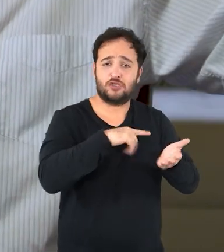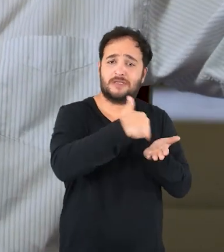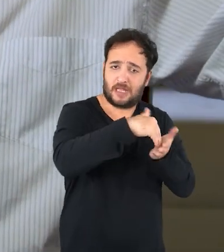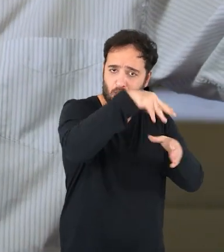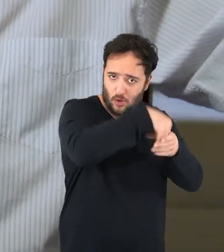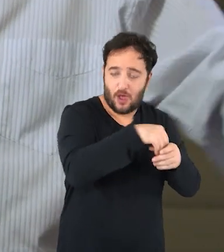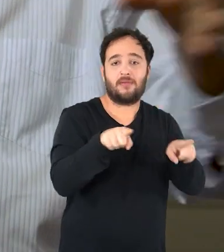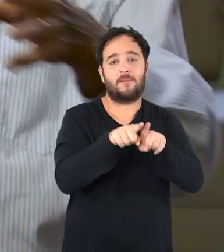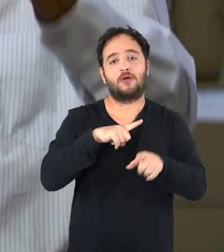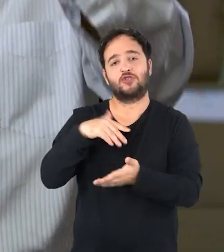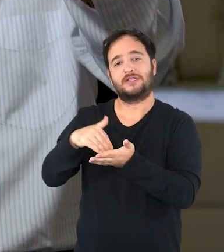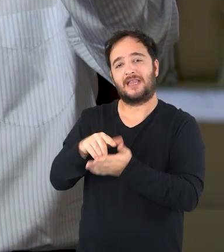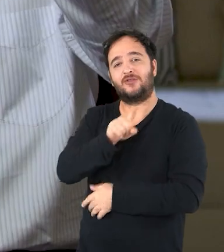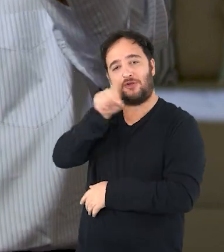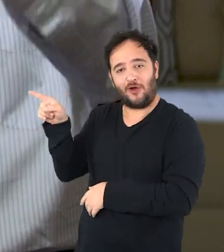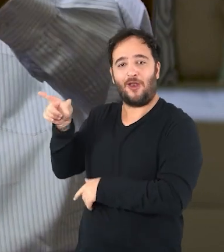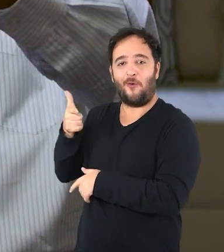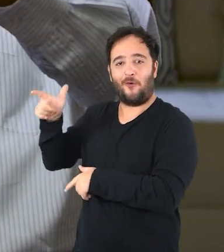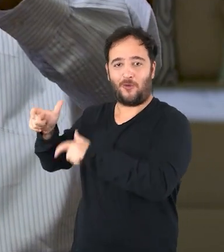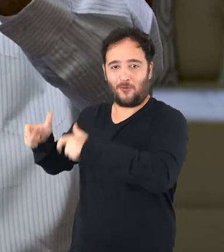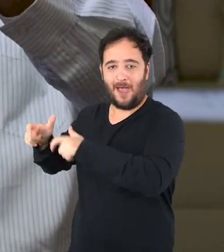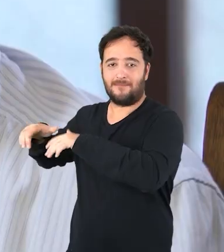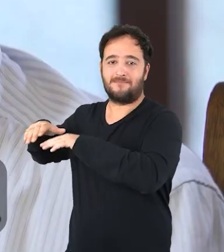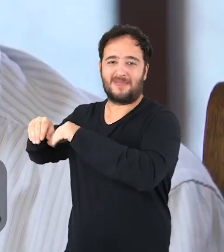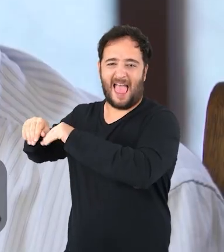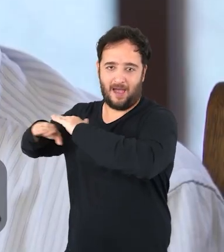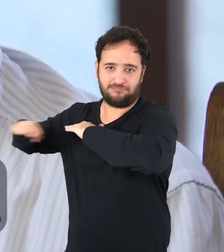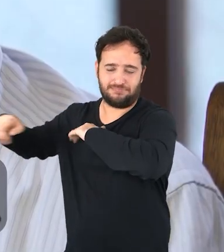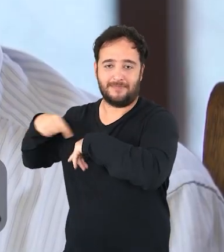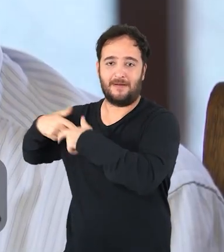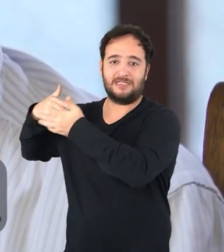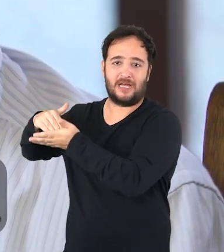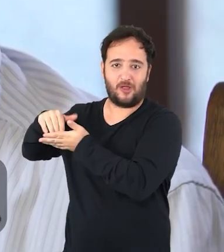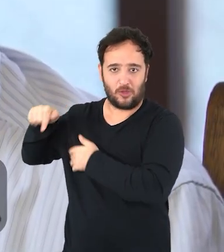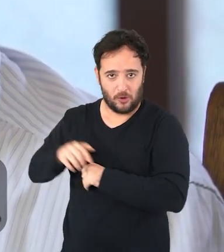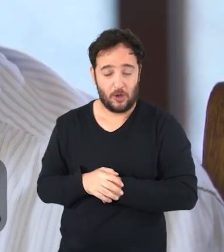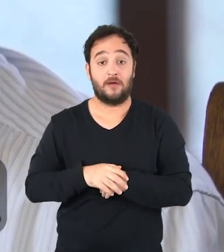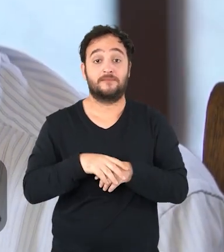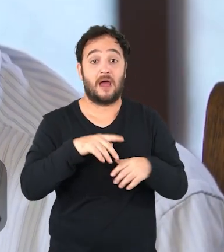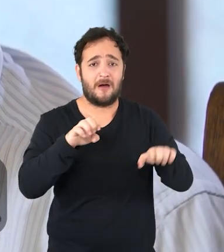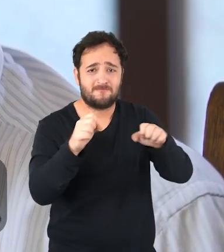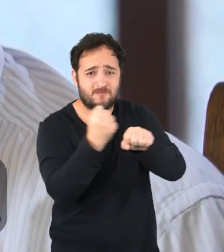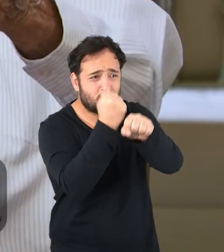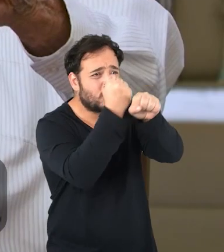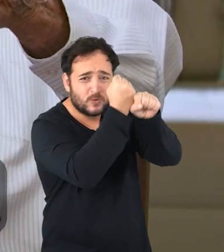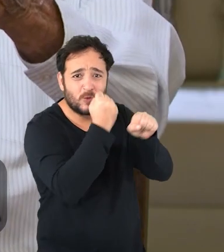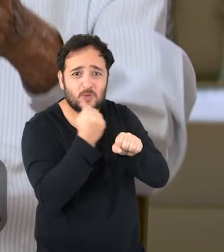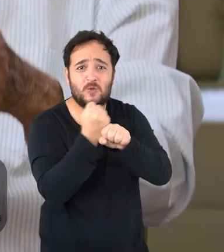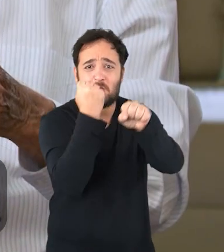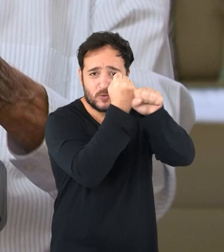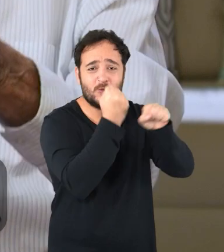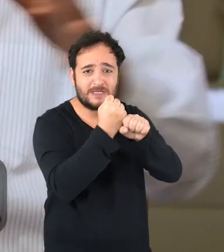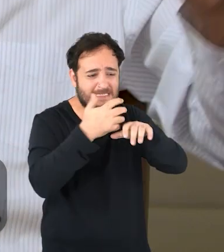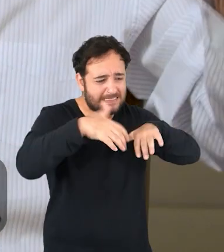escritório em terra e tinha um escritório na barca. Depois de feita a superestrutura, a gente tinha que fazer um meio,